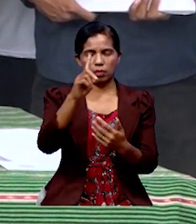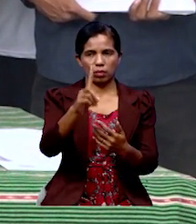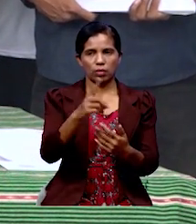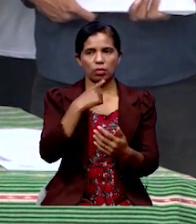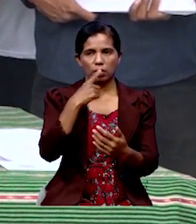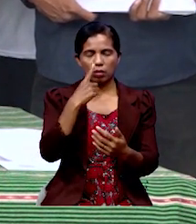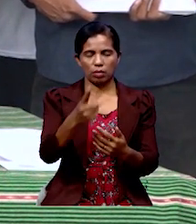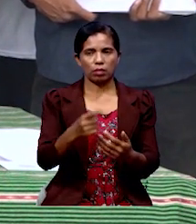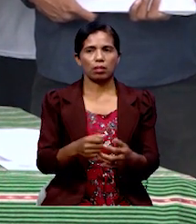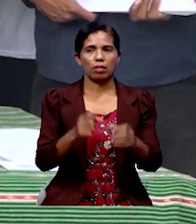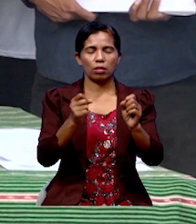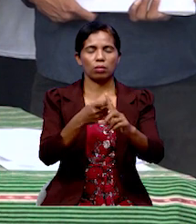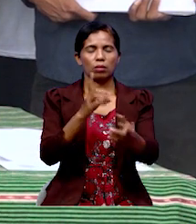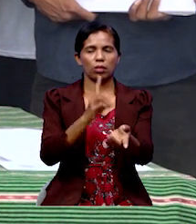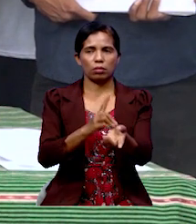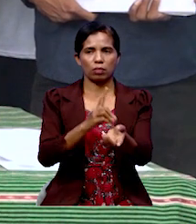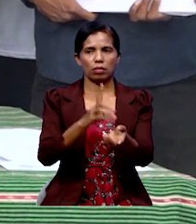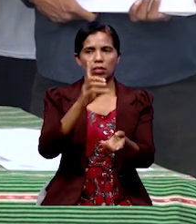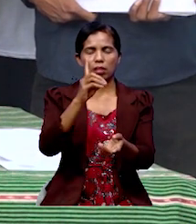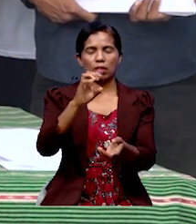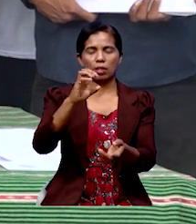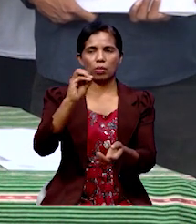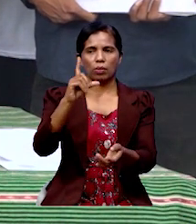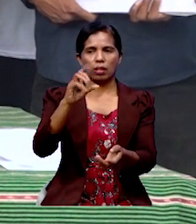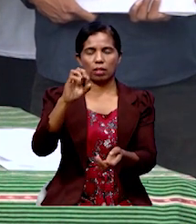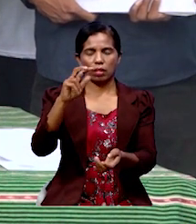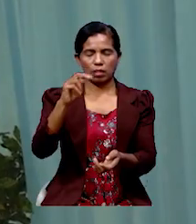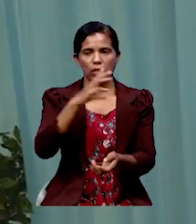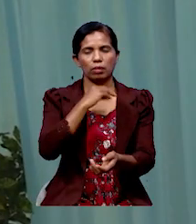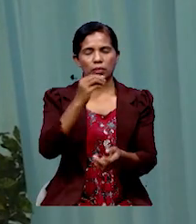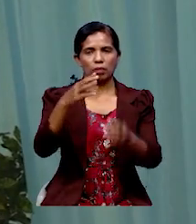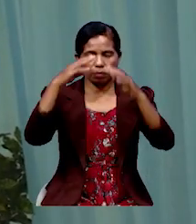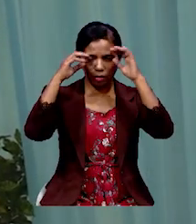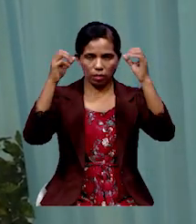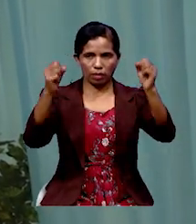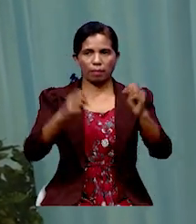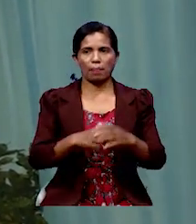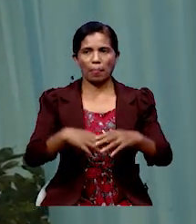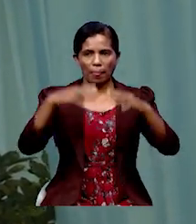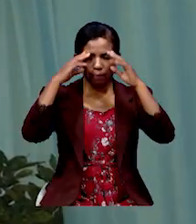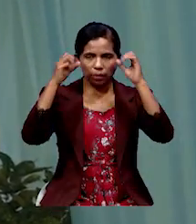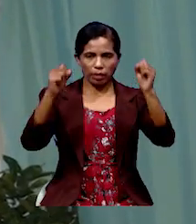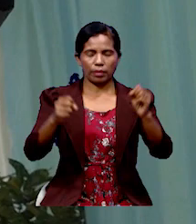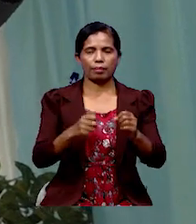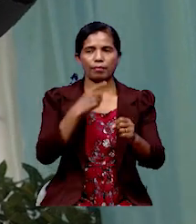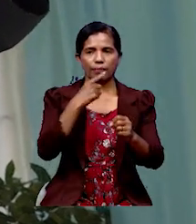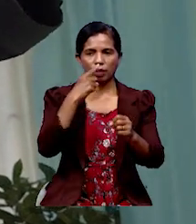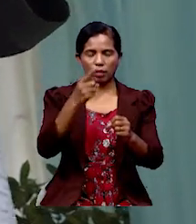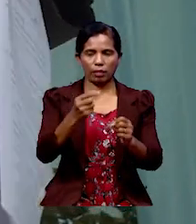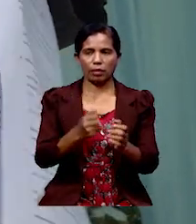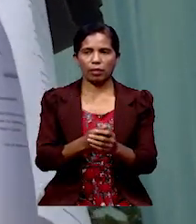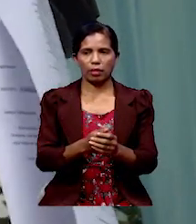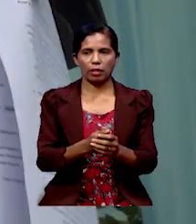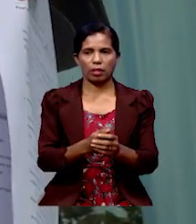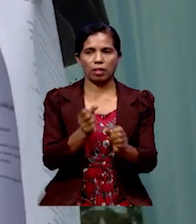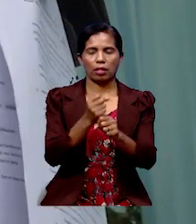afirmado. Confirmação, o se doutor Deolindo dos Santos, anse presidente tribunal de recursos, Presiden Interino Frente Mudança ne konfirma akusasaun